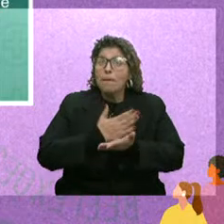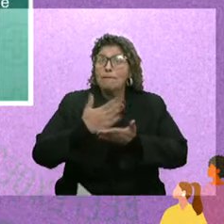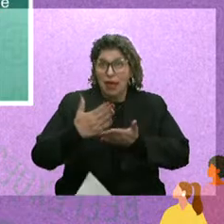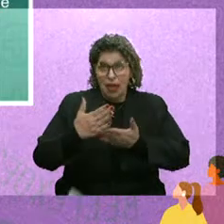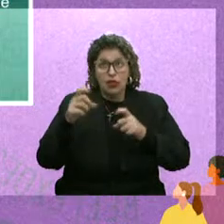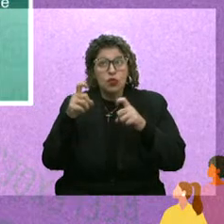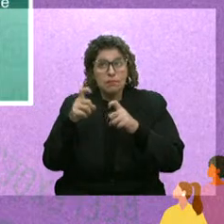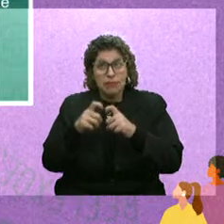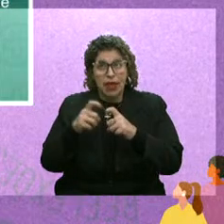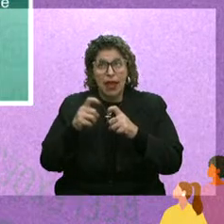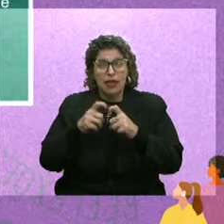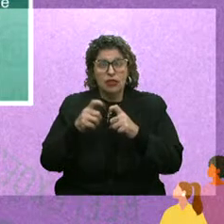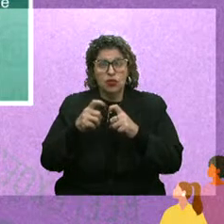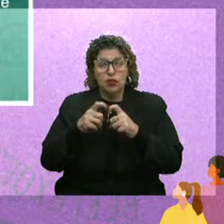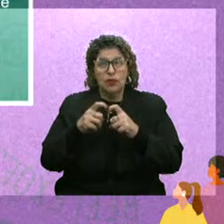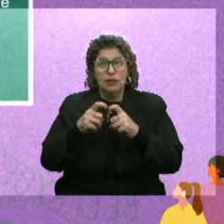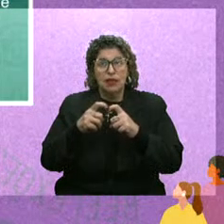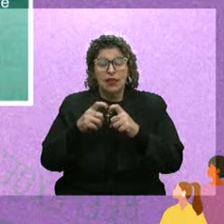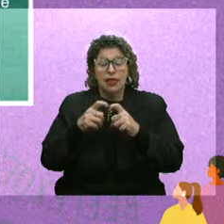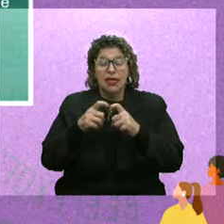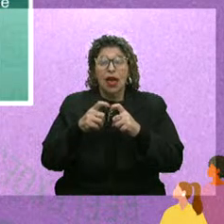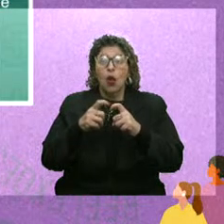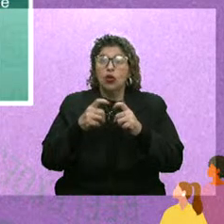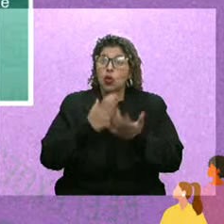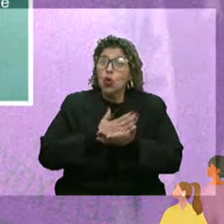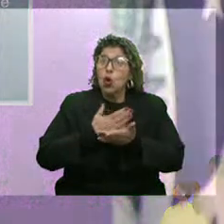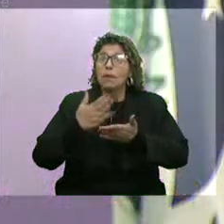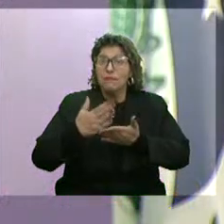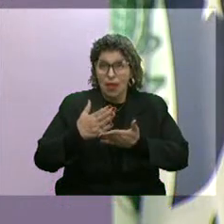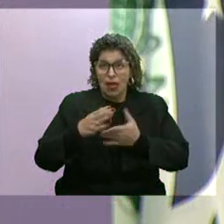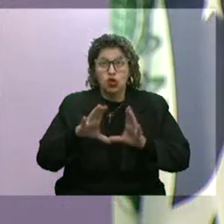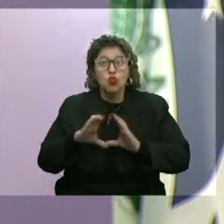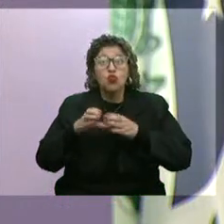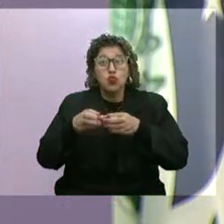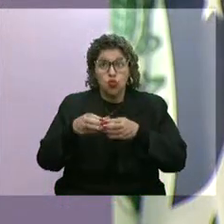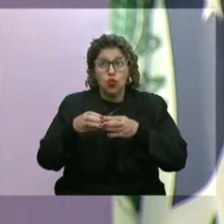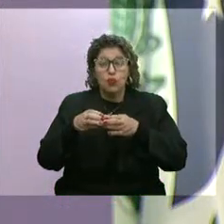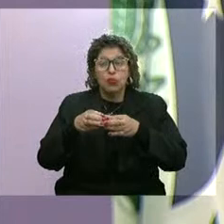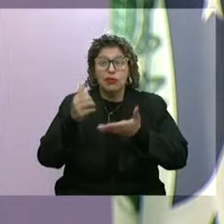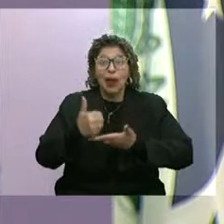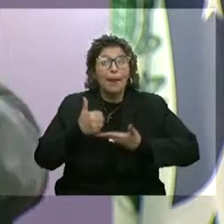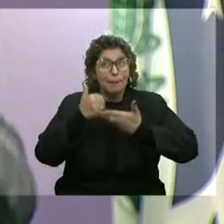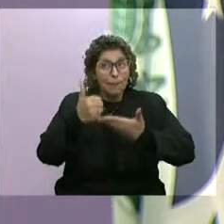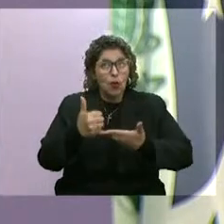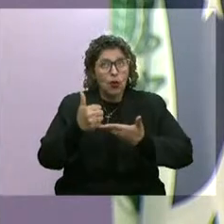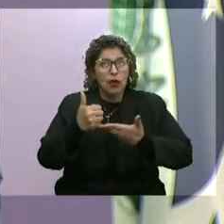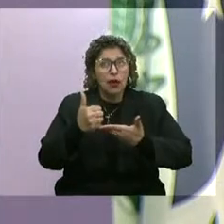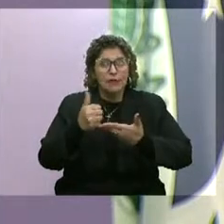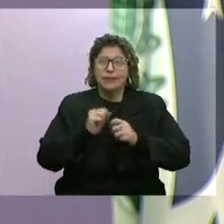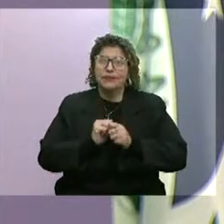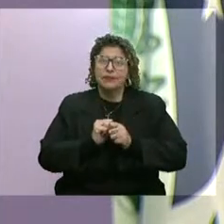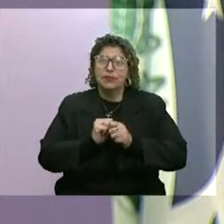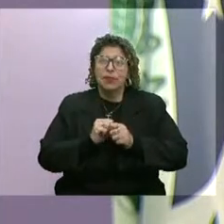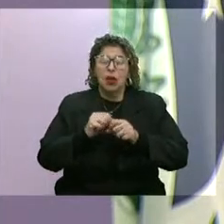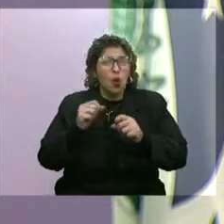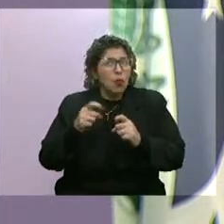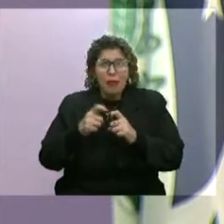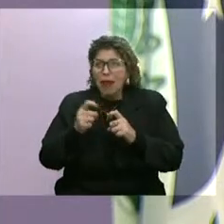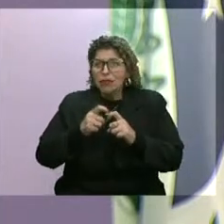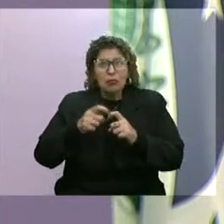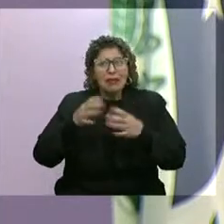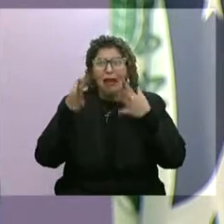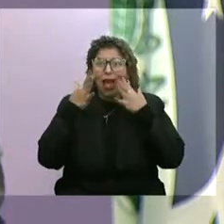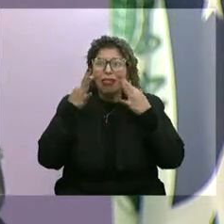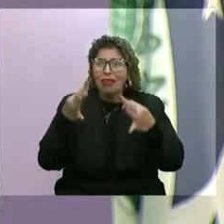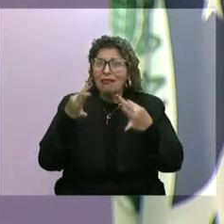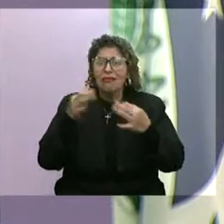médico e aonde termina o médico, ou aonde começa a equipe de apoio. Porque muitas vezes, assim, veja, o médico nem me dá atenção porque